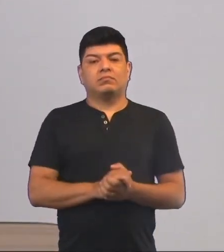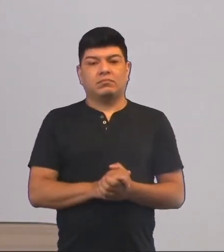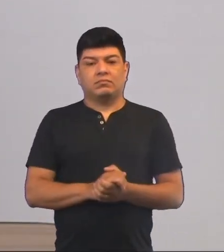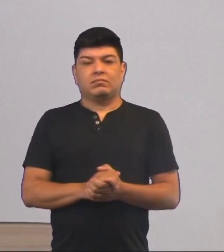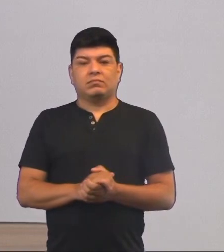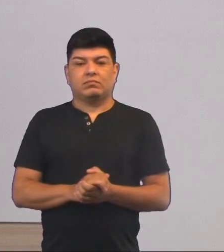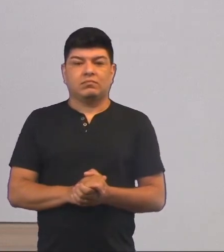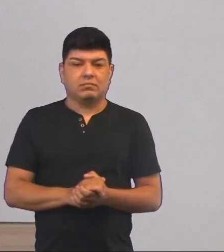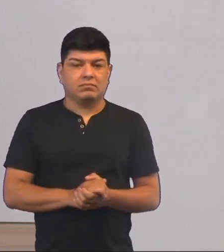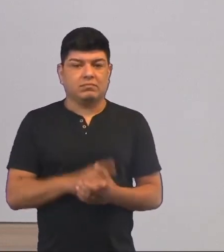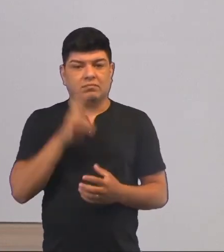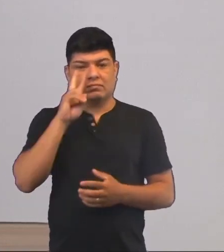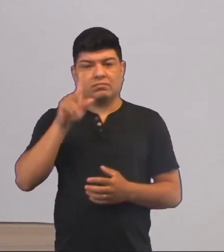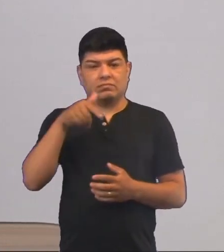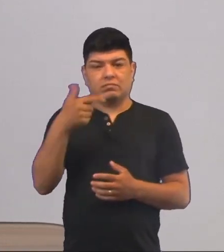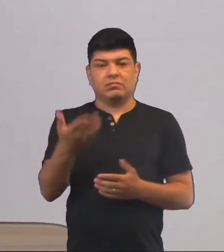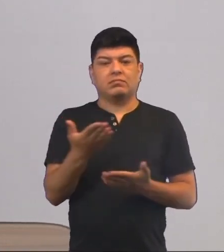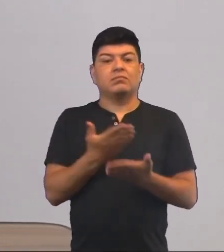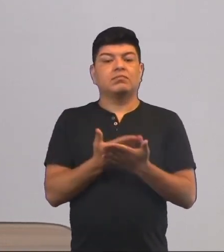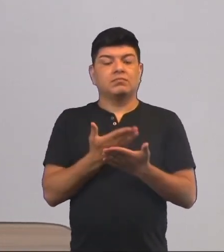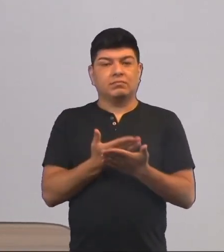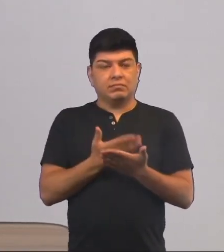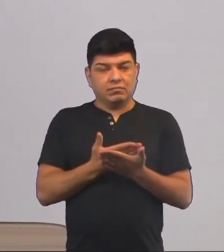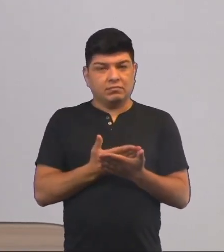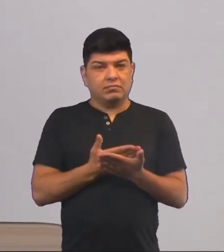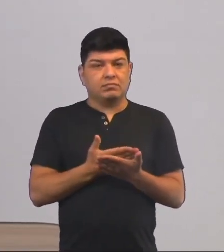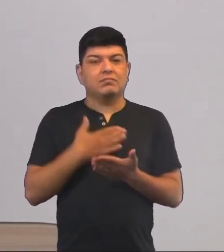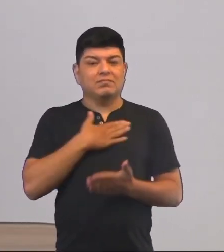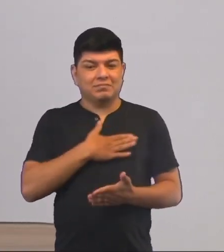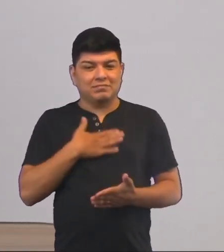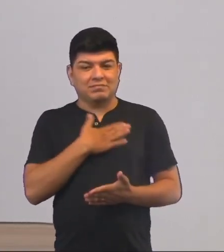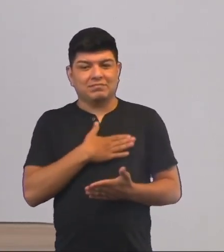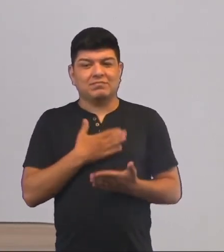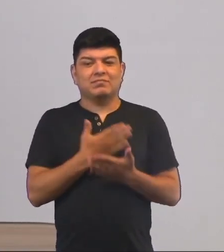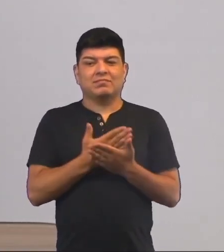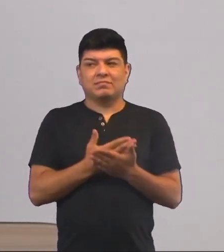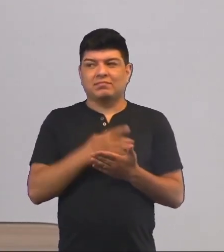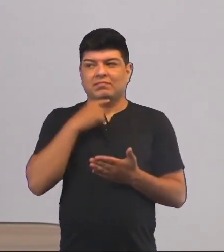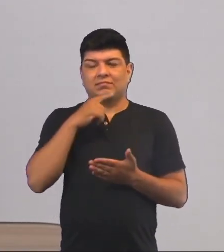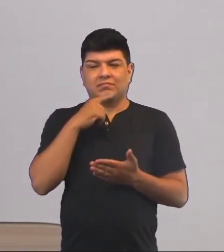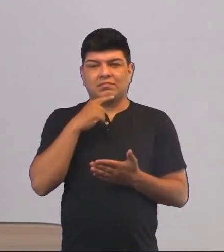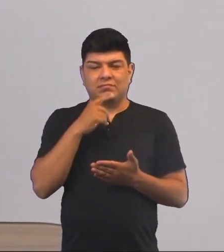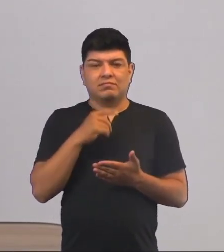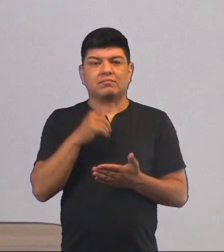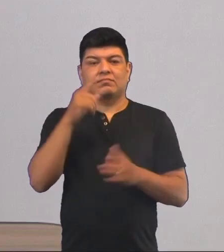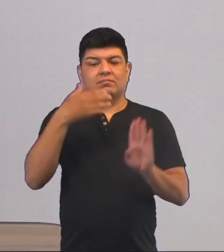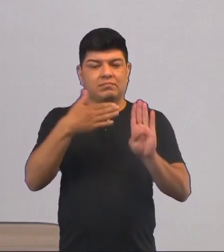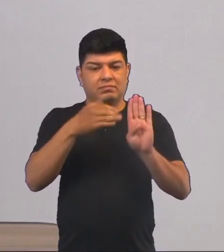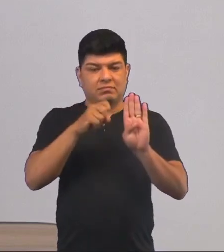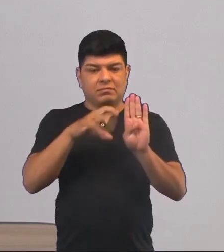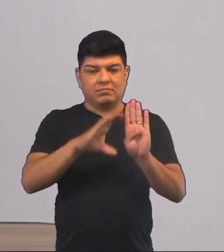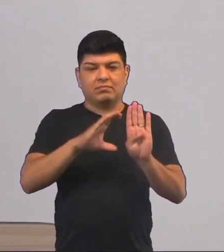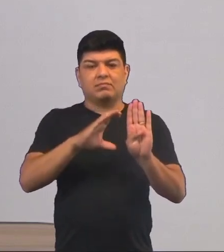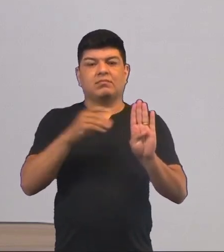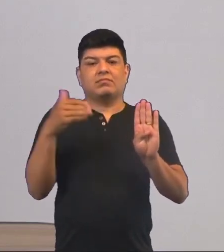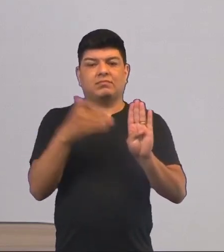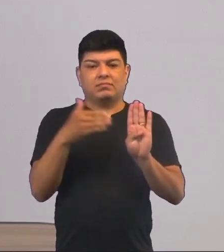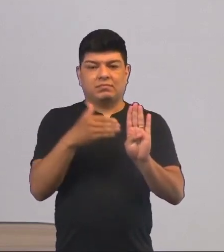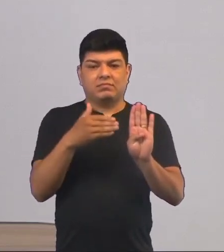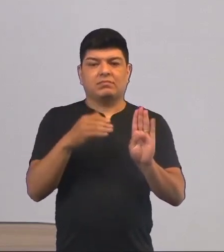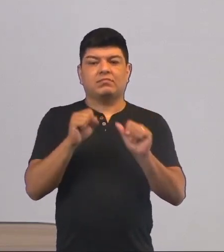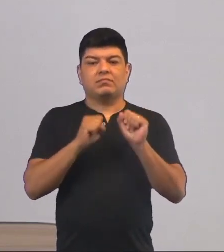né? E eu te vejo numa próxima aula. Gostou dessa aula? Quer tirar alguma dúvida? Acesse a plataforma